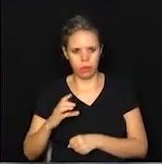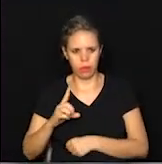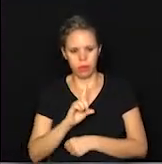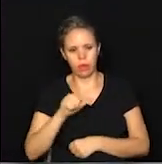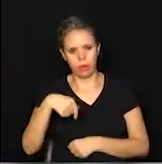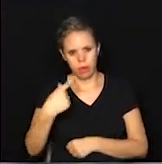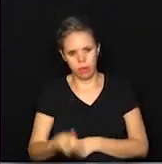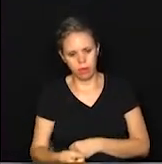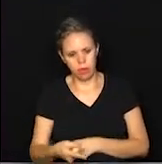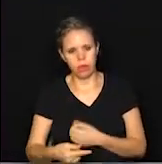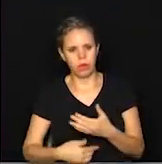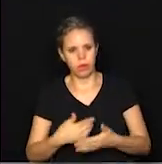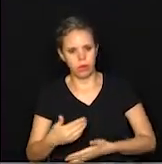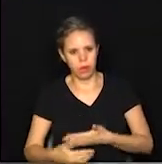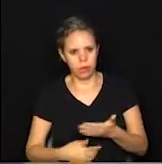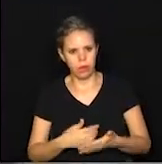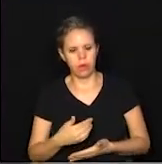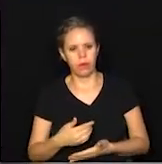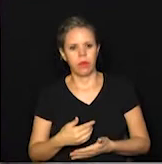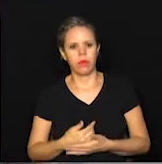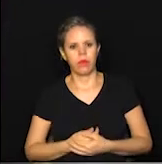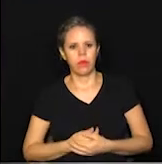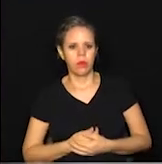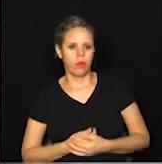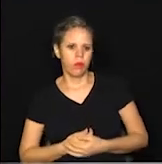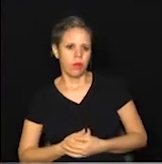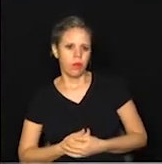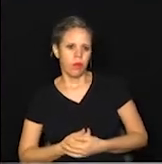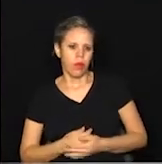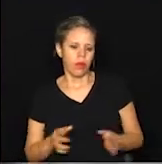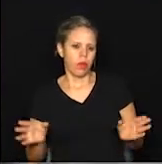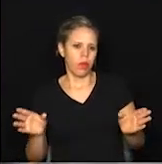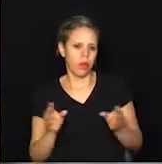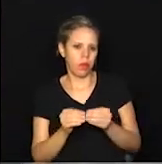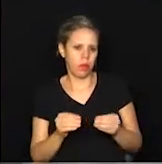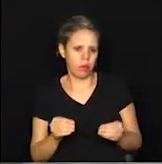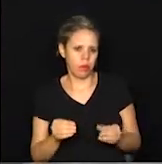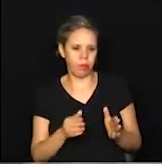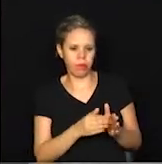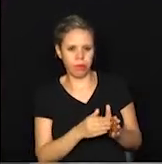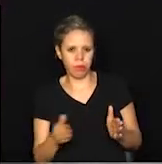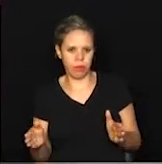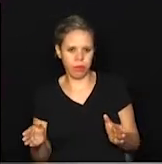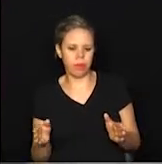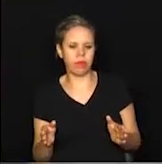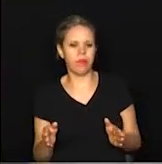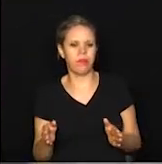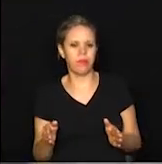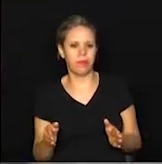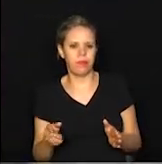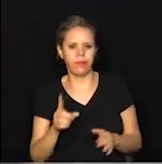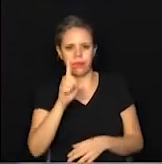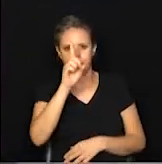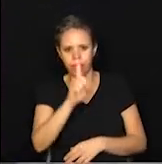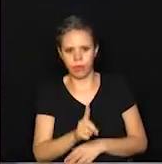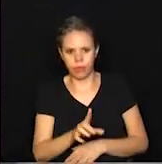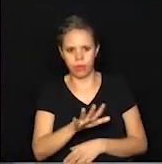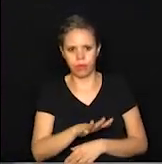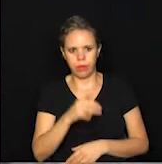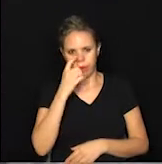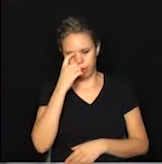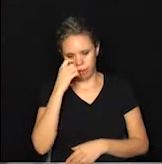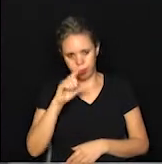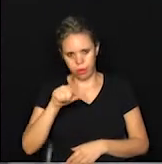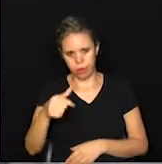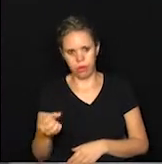depois passei uma breve temporada como diretor, e depois, com uma